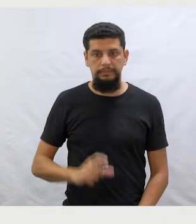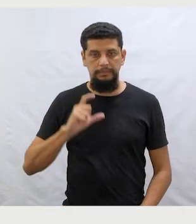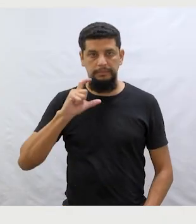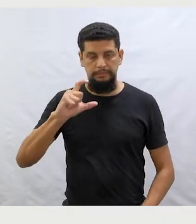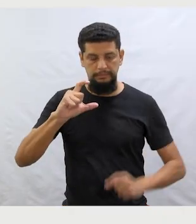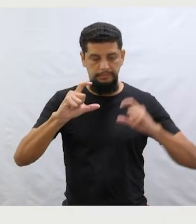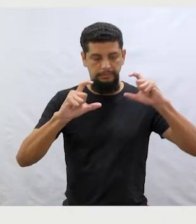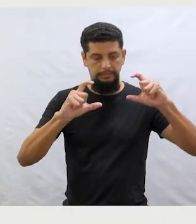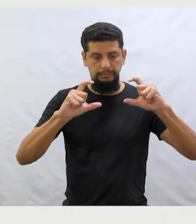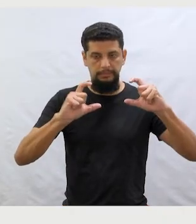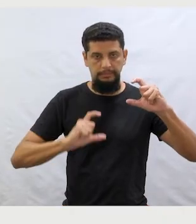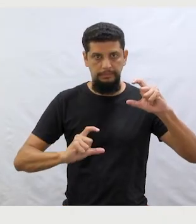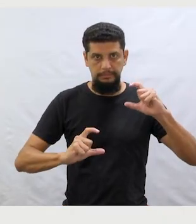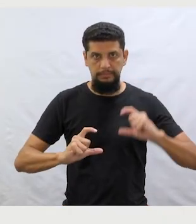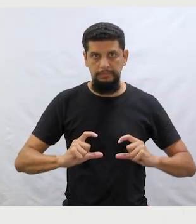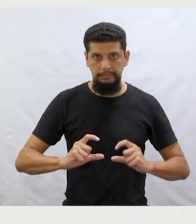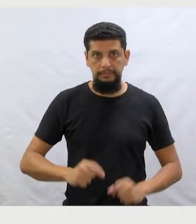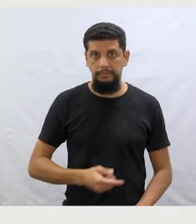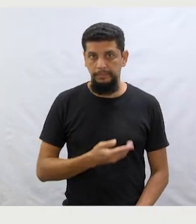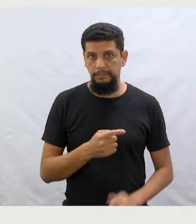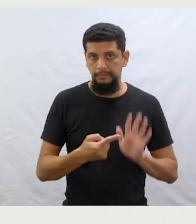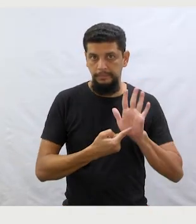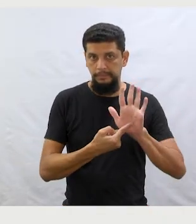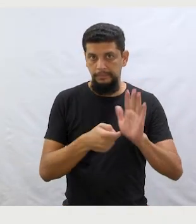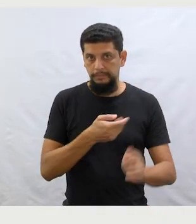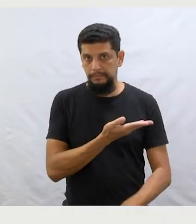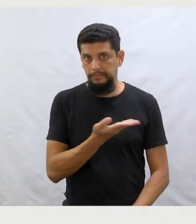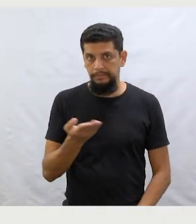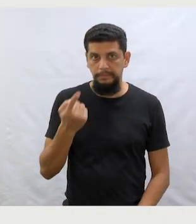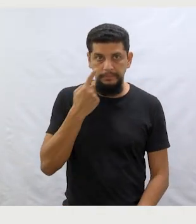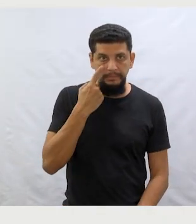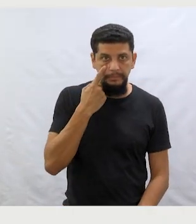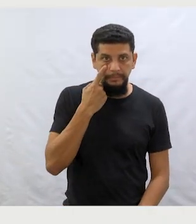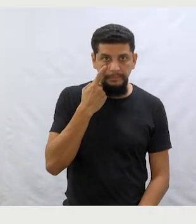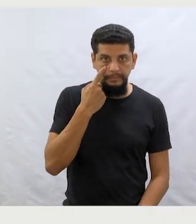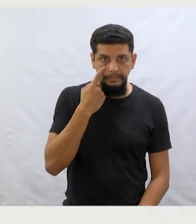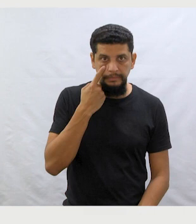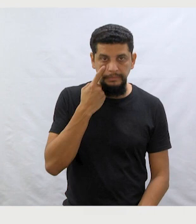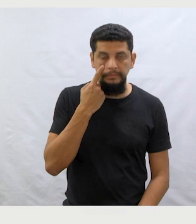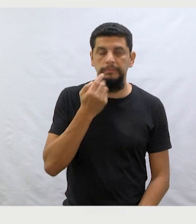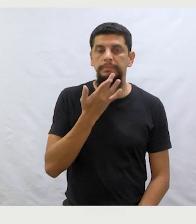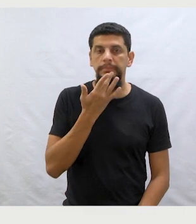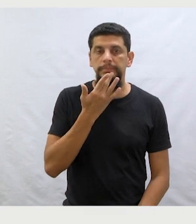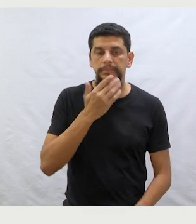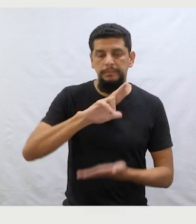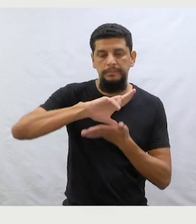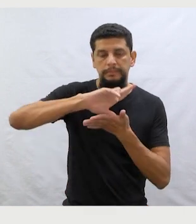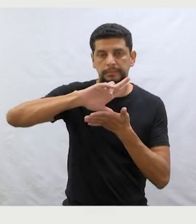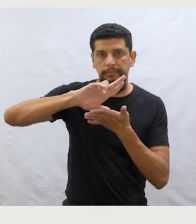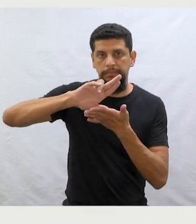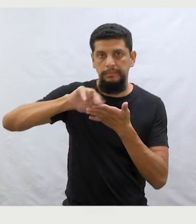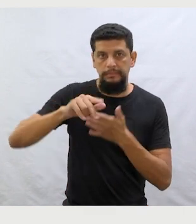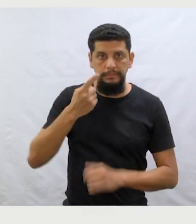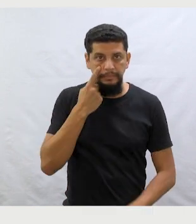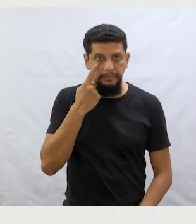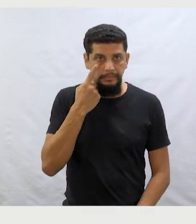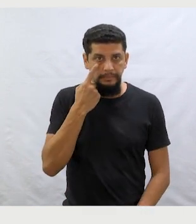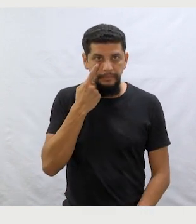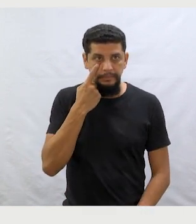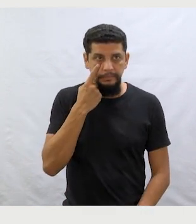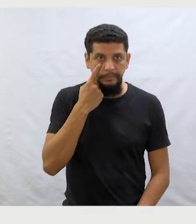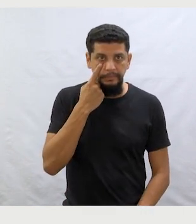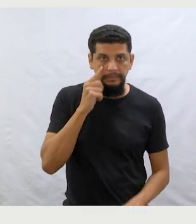Aqui, nós trouxemos para vocês, para a gente ver algumas cores, identificar